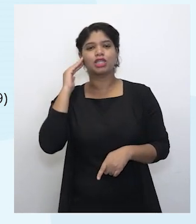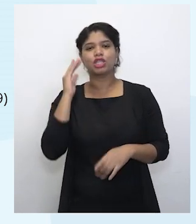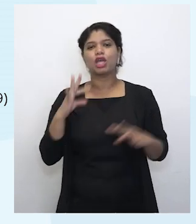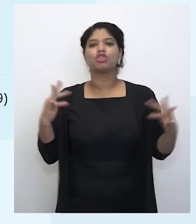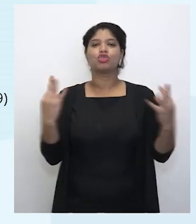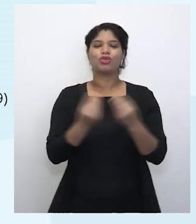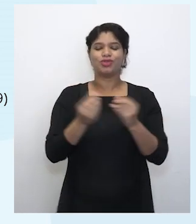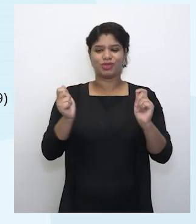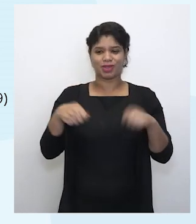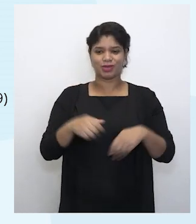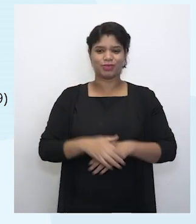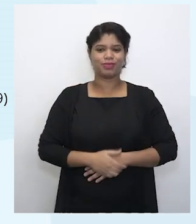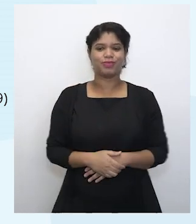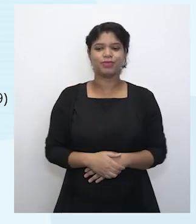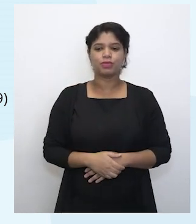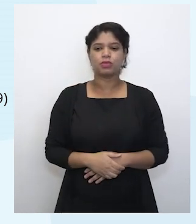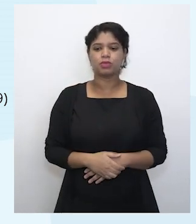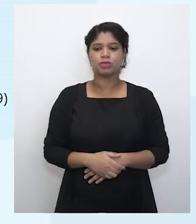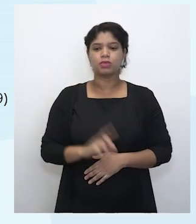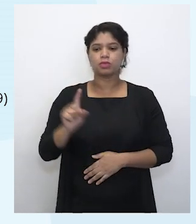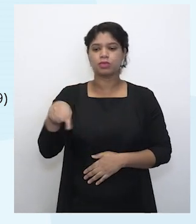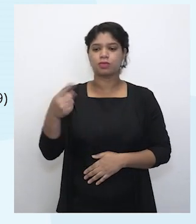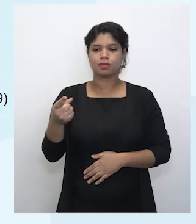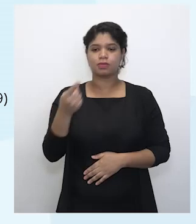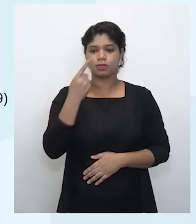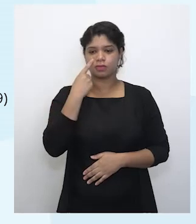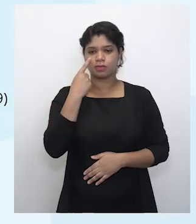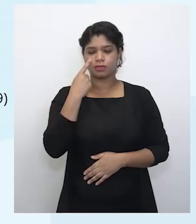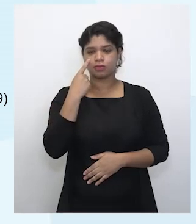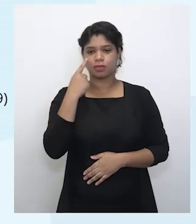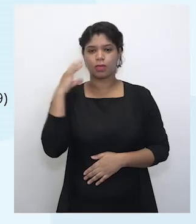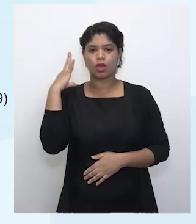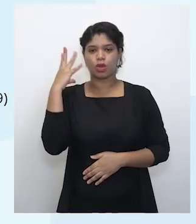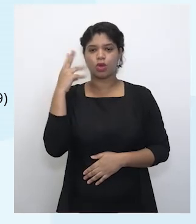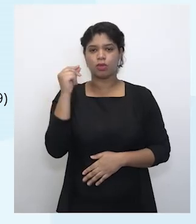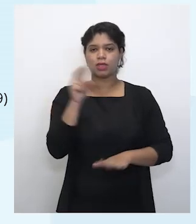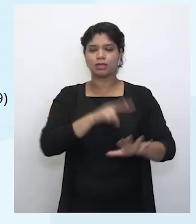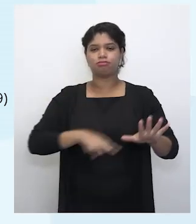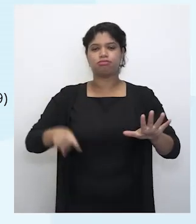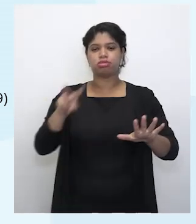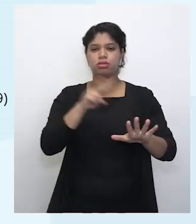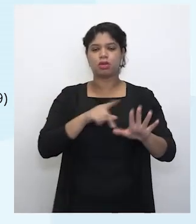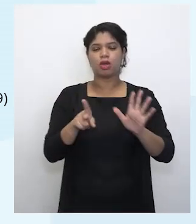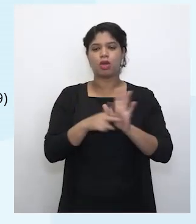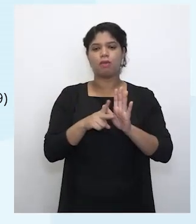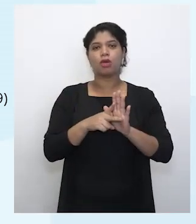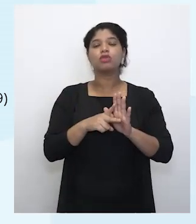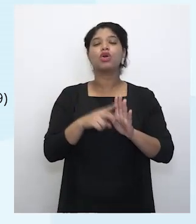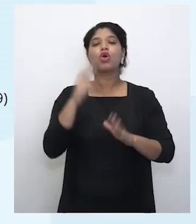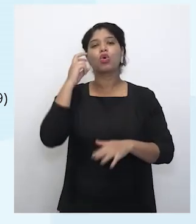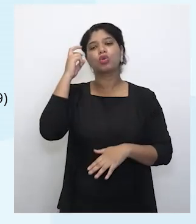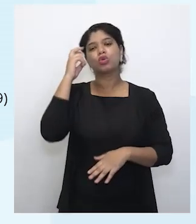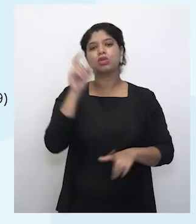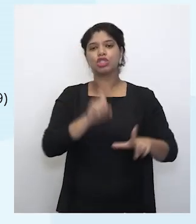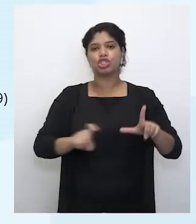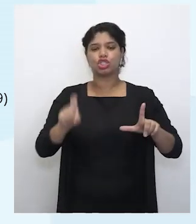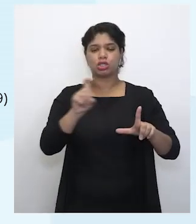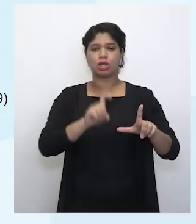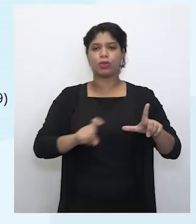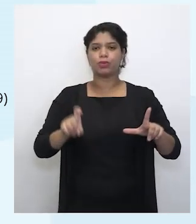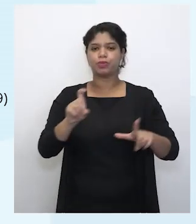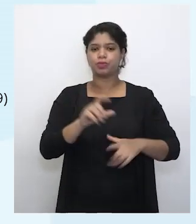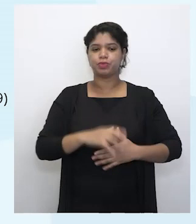mútuo. No próximo, que é a competência geral na cultura digital,